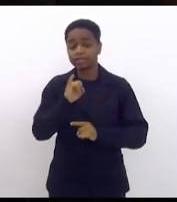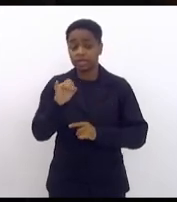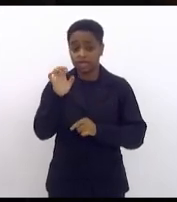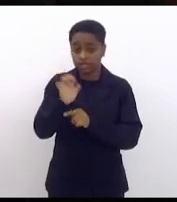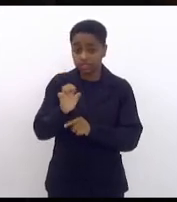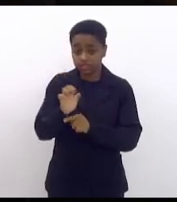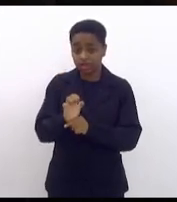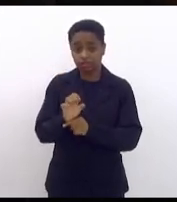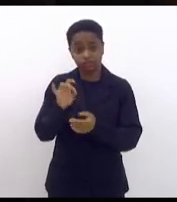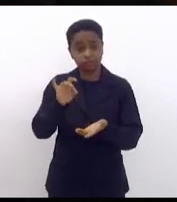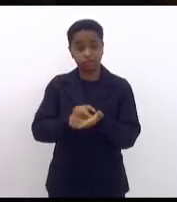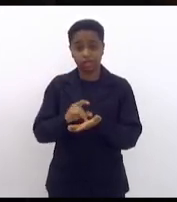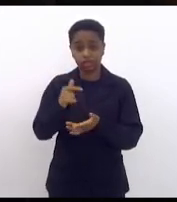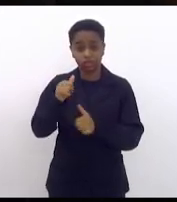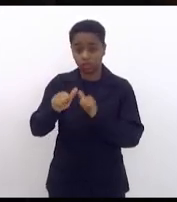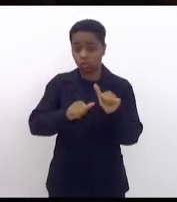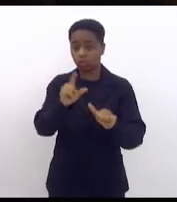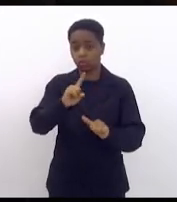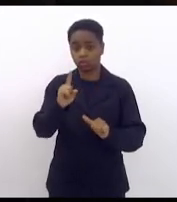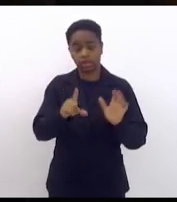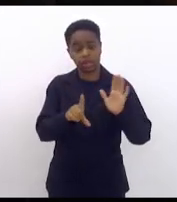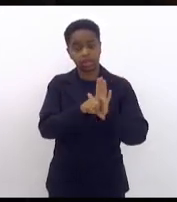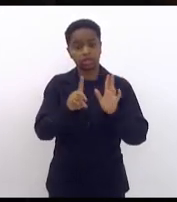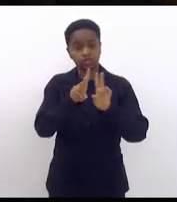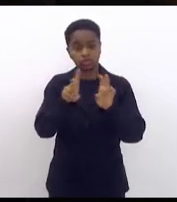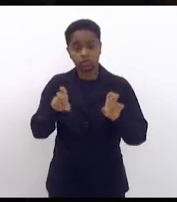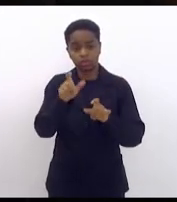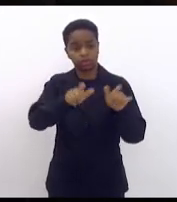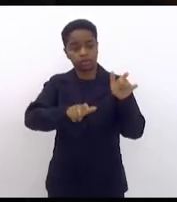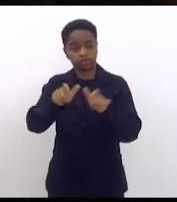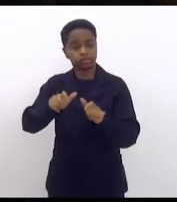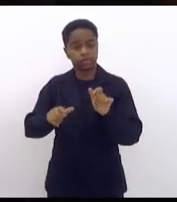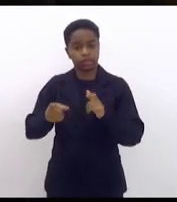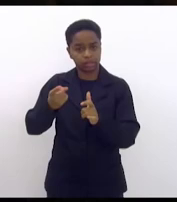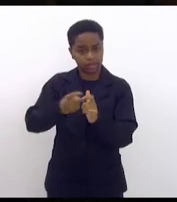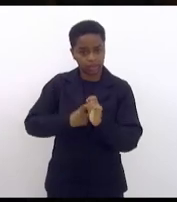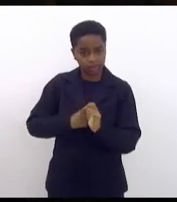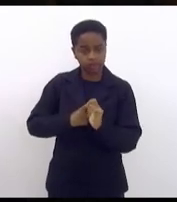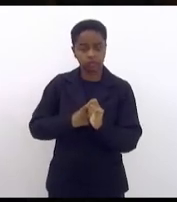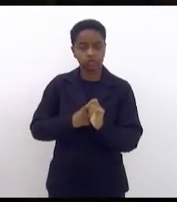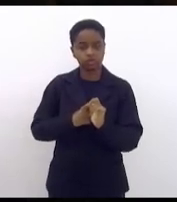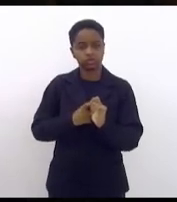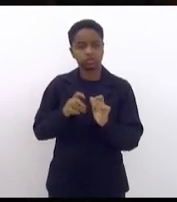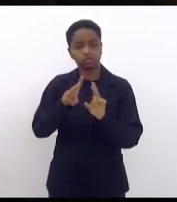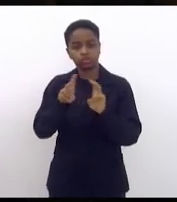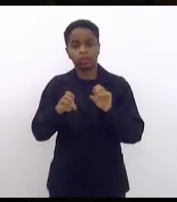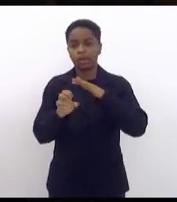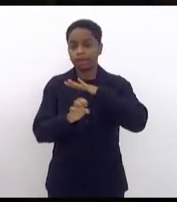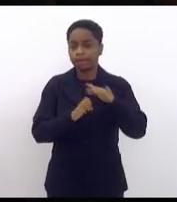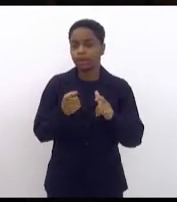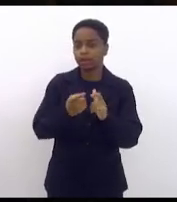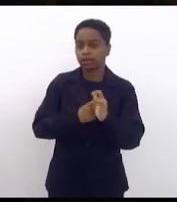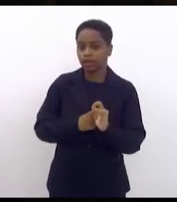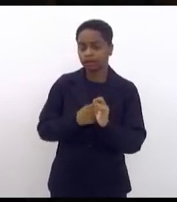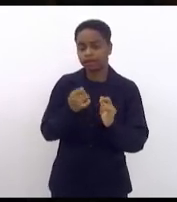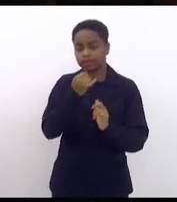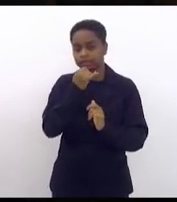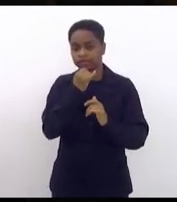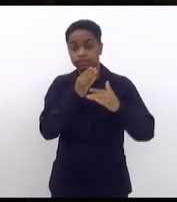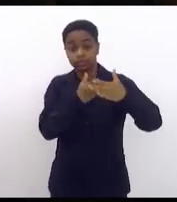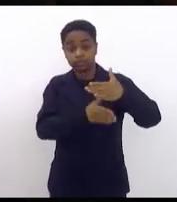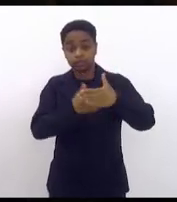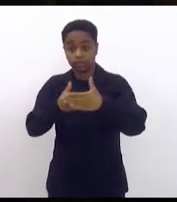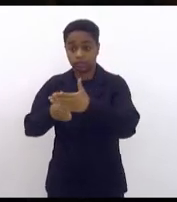a sua legislação, por exemplo, com a questão dos devedores contumazes, por exemplo, com a limitação de